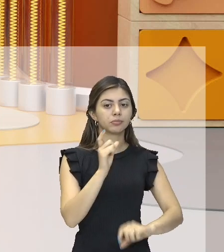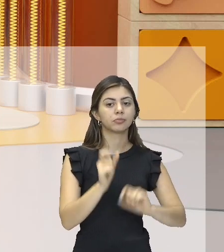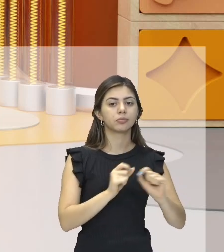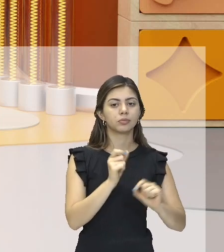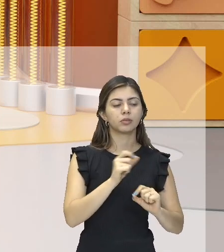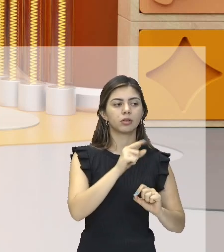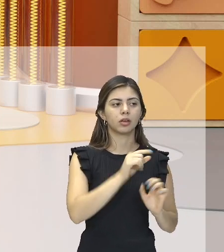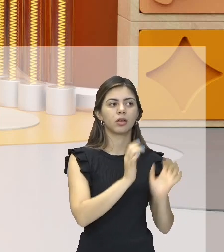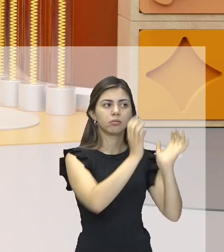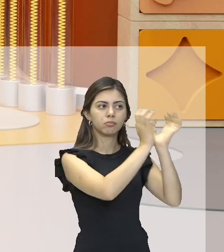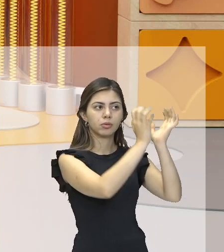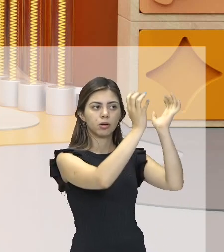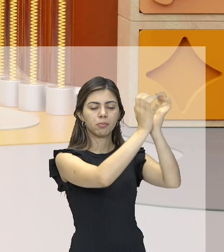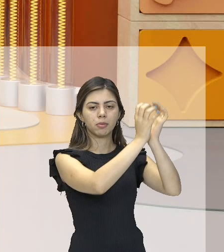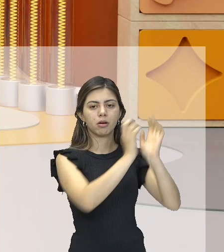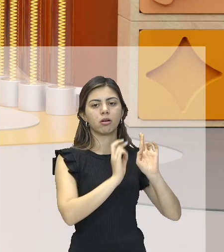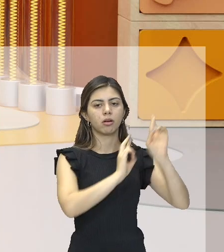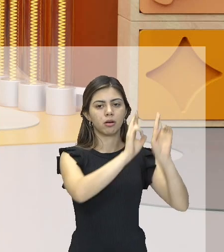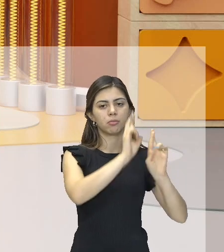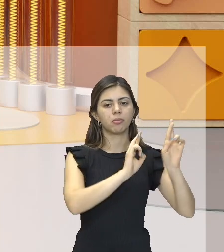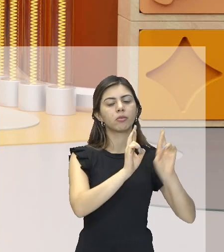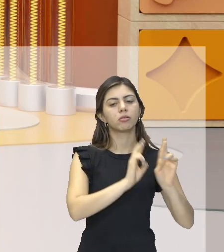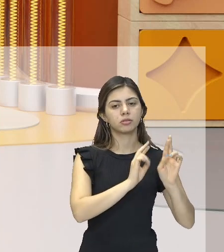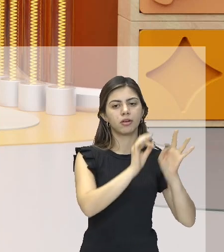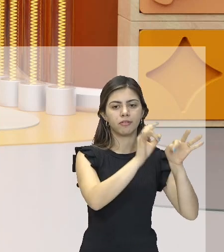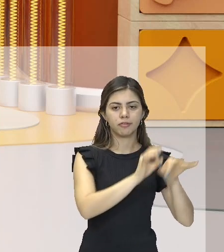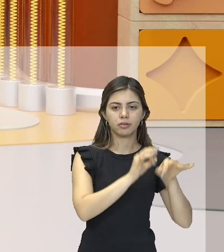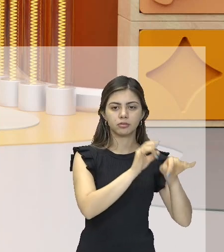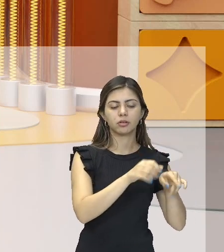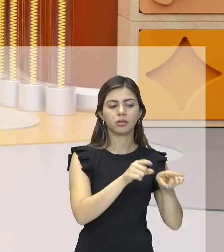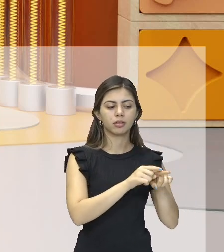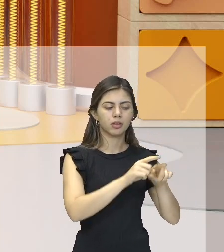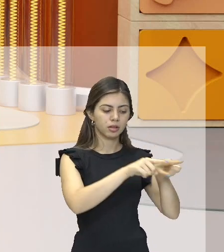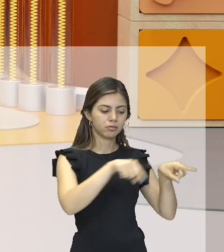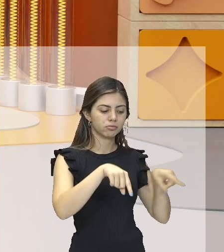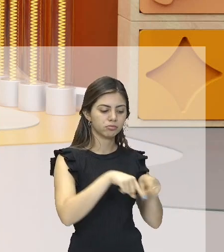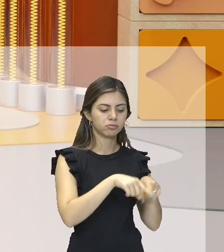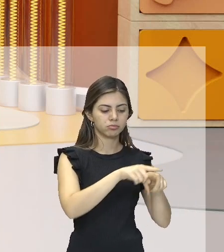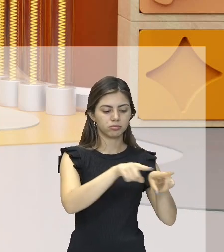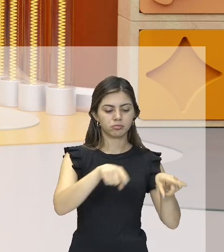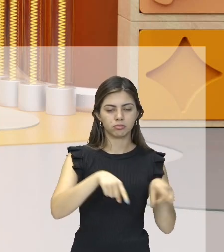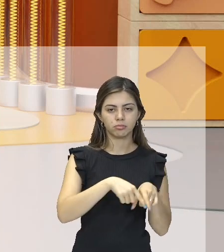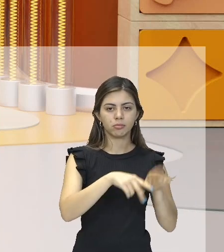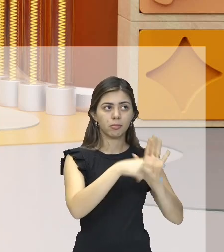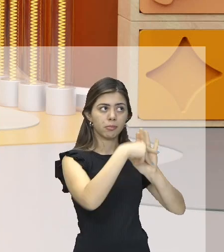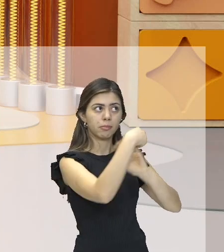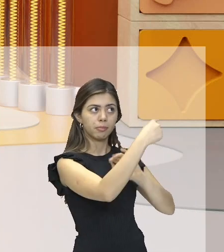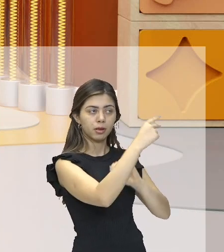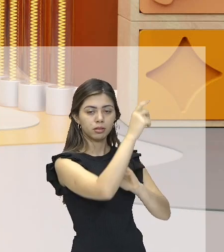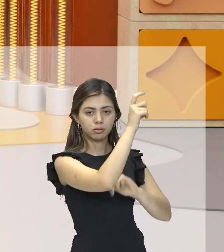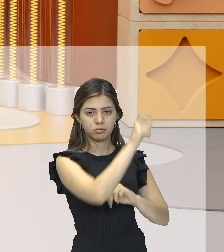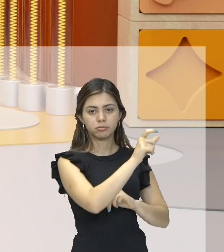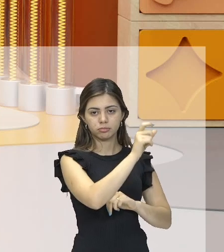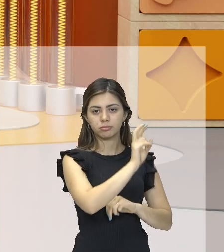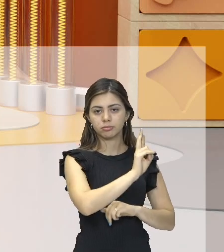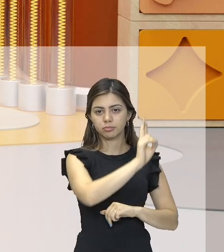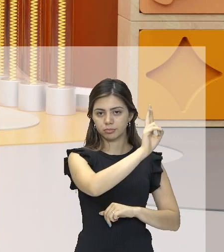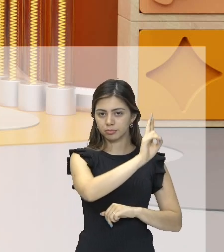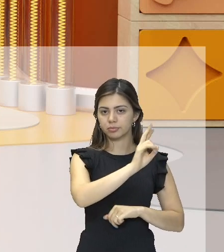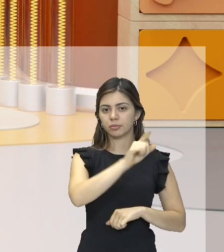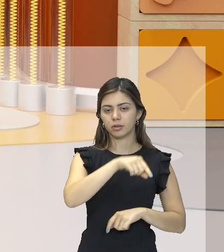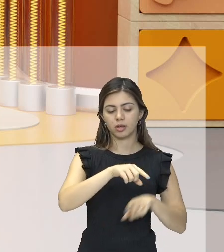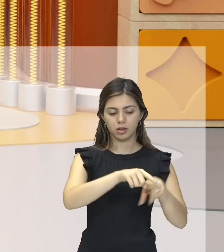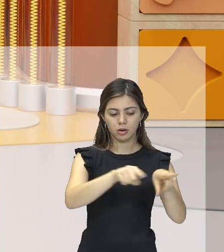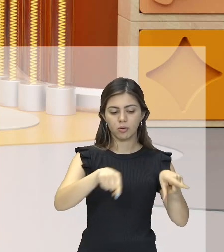do senhor feudal, vai ter a presença da posse de terras, a questão ali do feudo, que vai ser a unidade